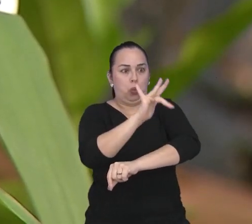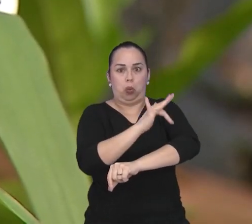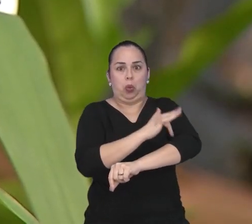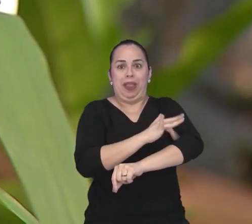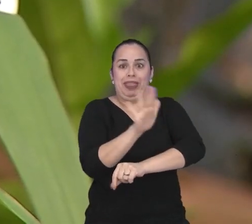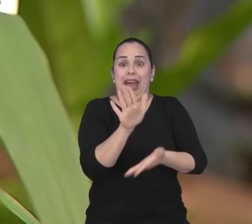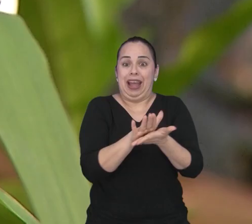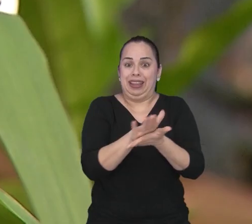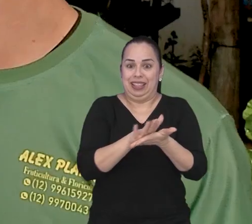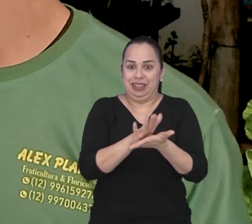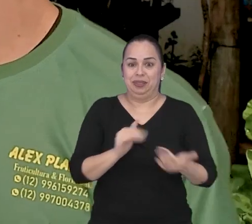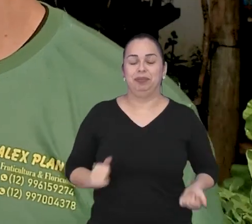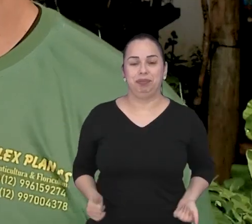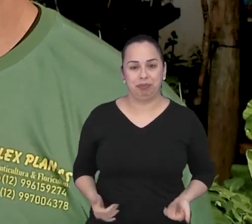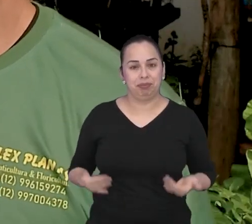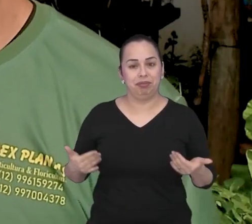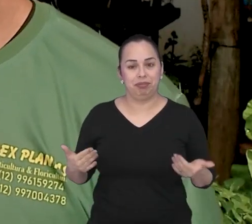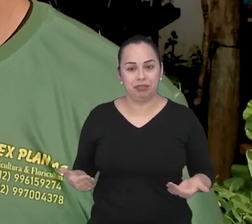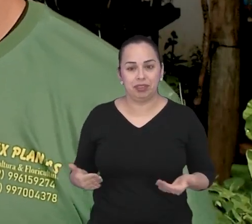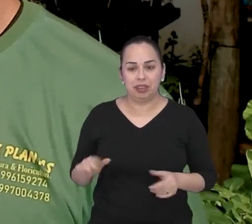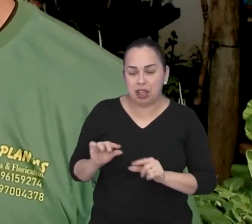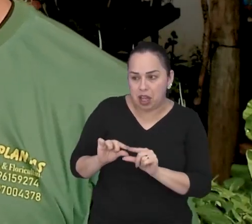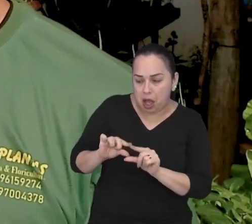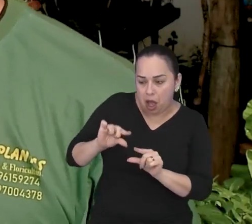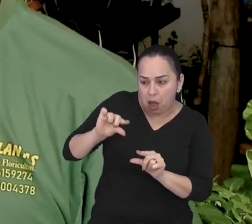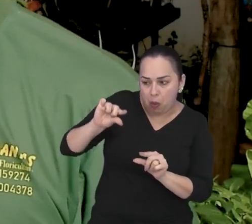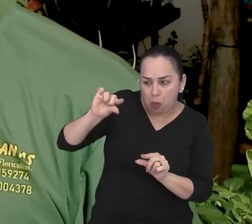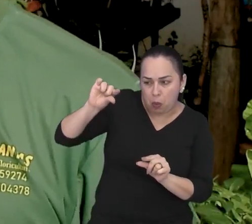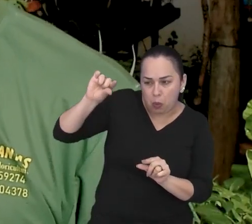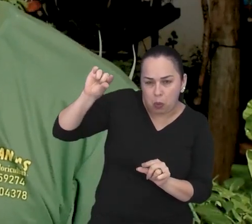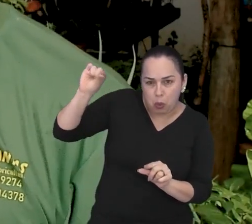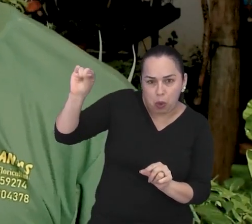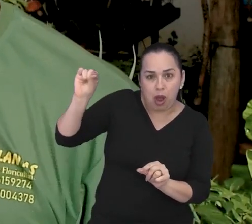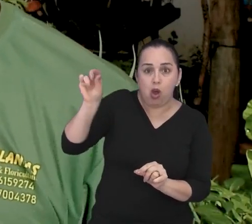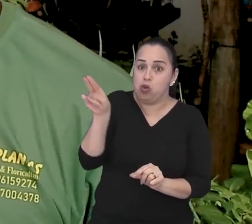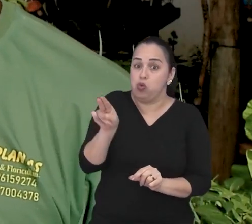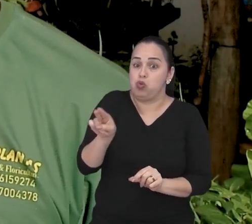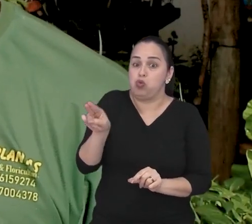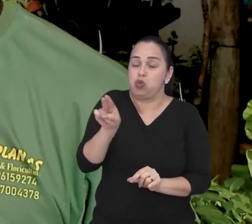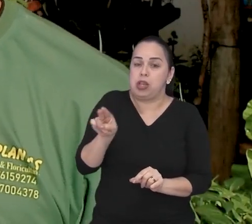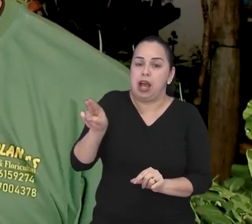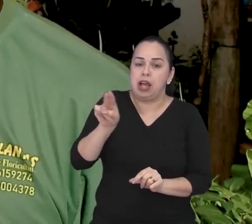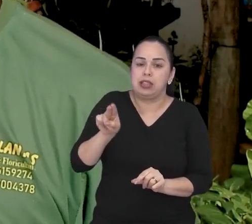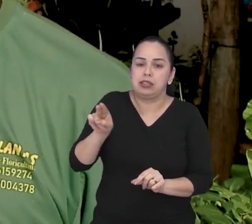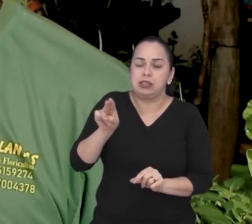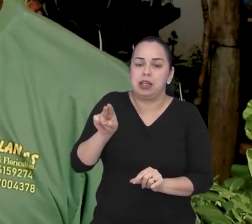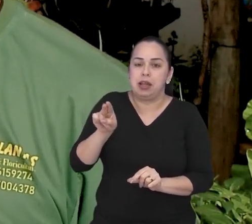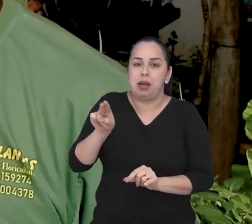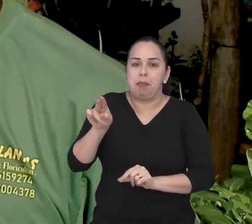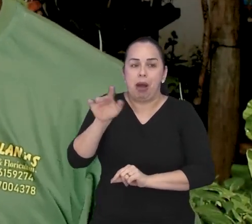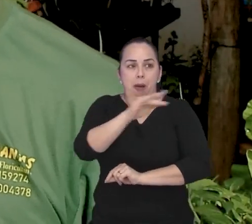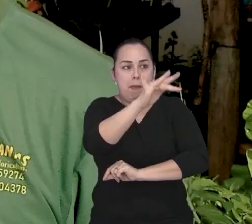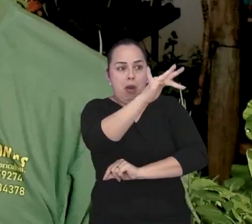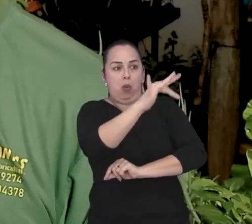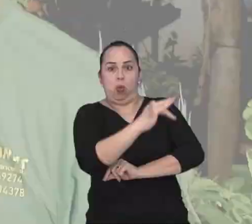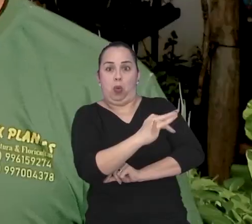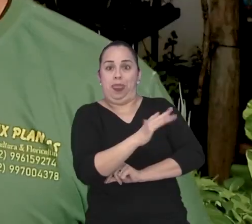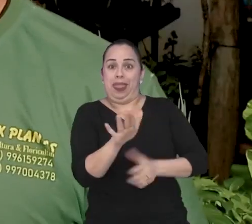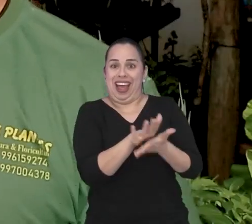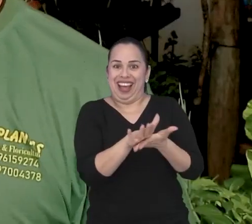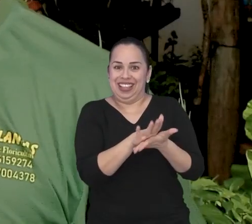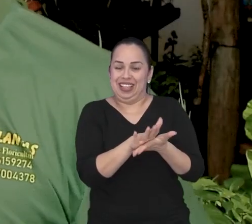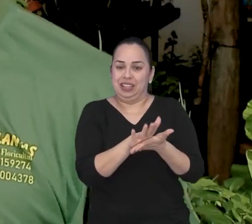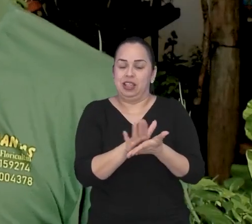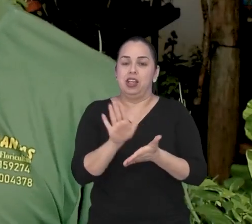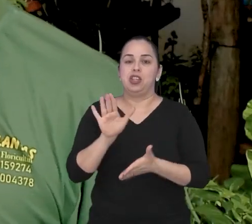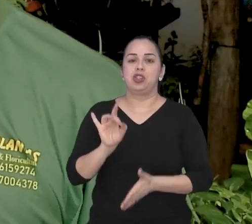e antibacteriano. A citronela eles plantam mais, de uso para ela seria mais, para espantar o pernilongo mesmo. Só